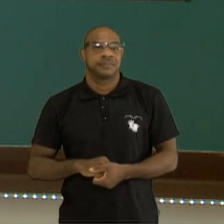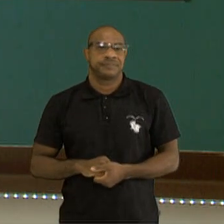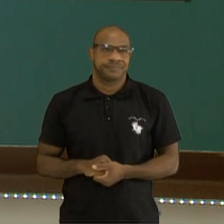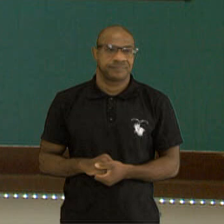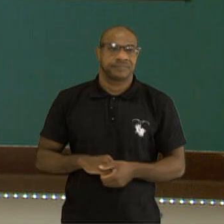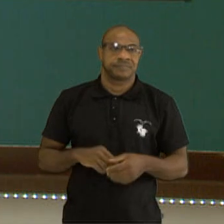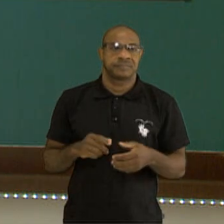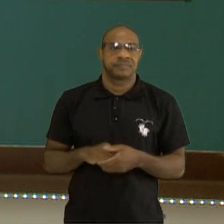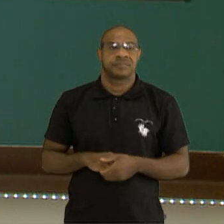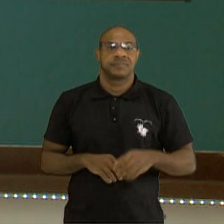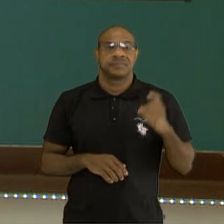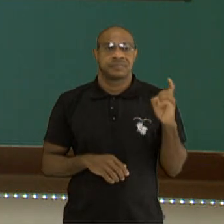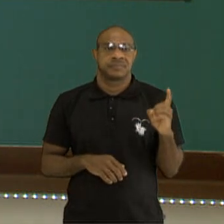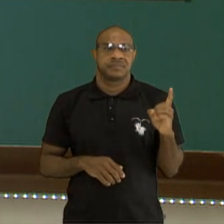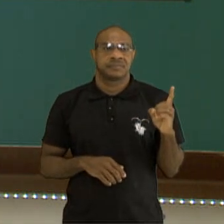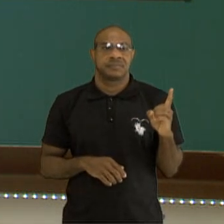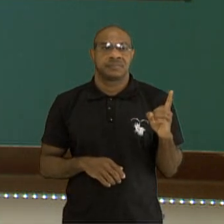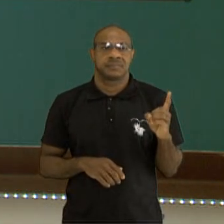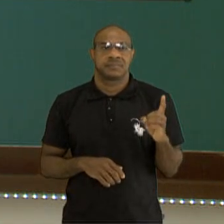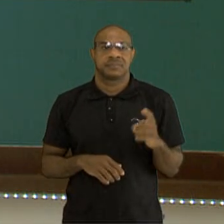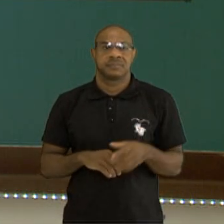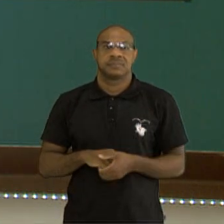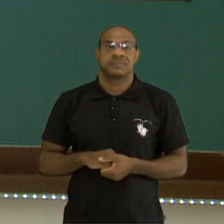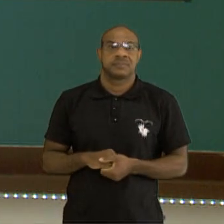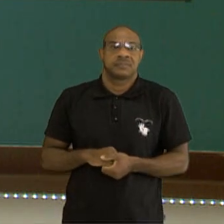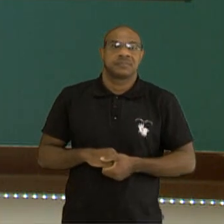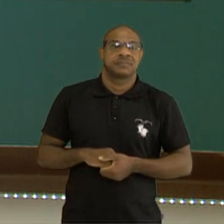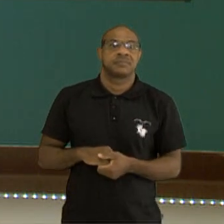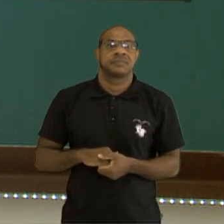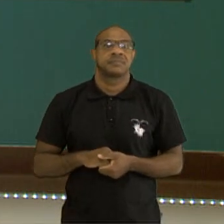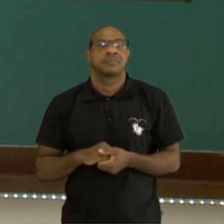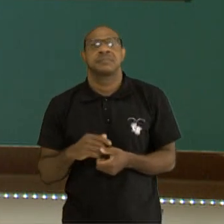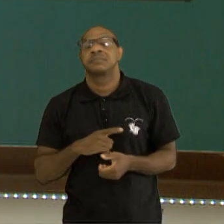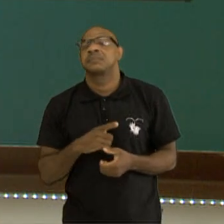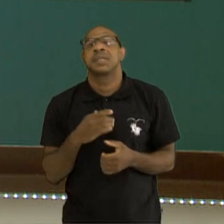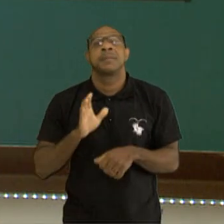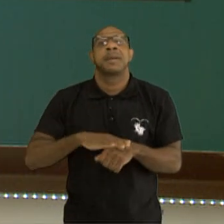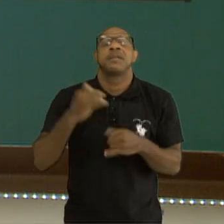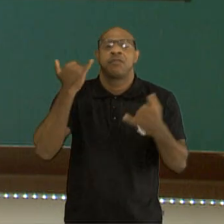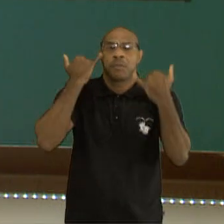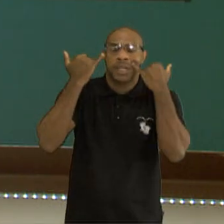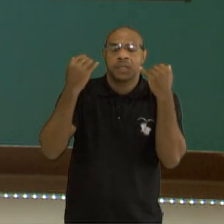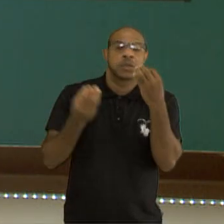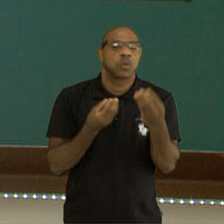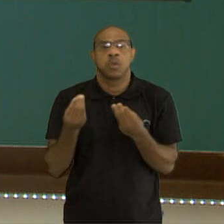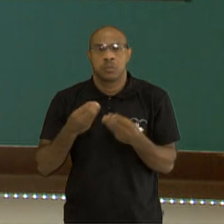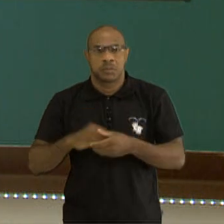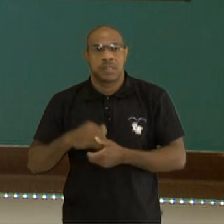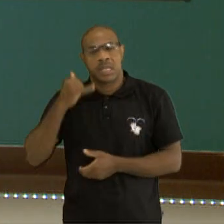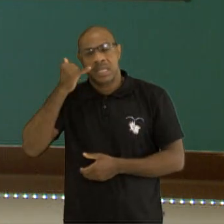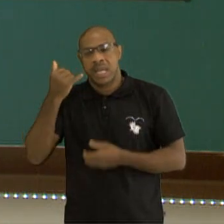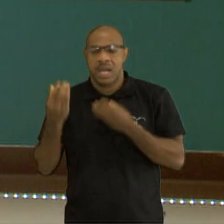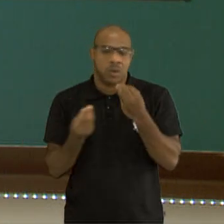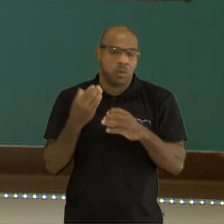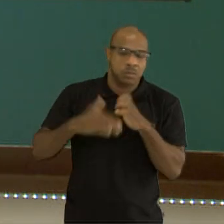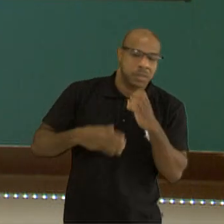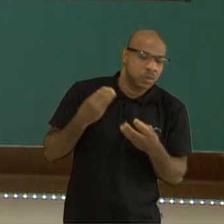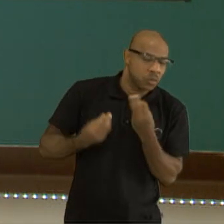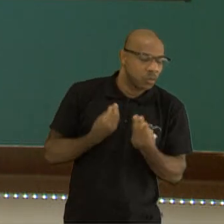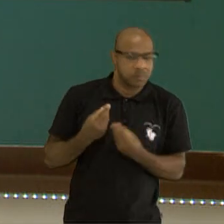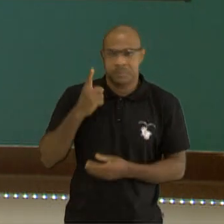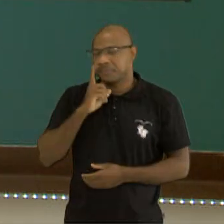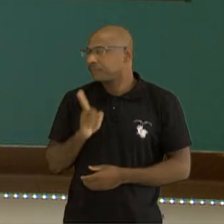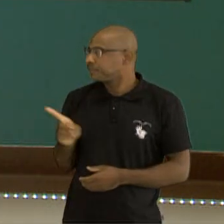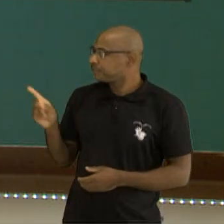how can a person get more information? Como que uma pessoa pode conseguir mais informações? By phone or by